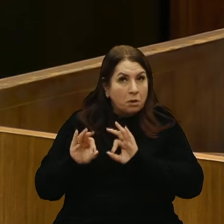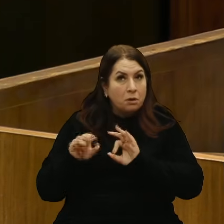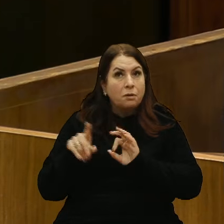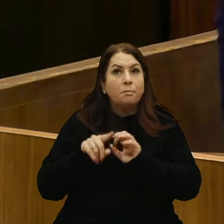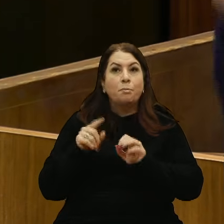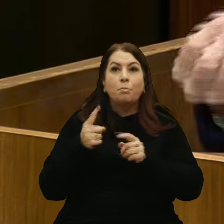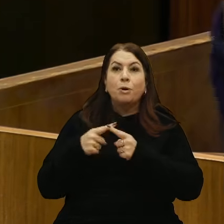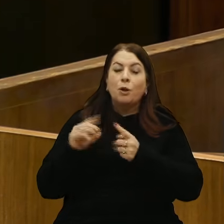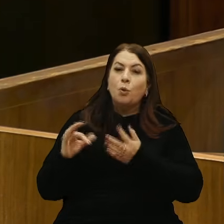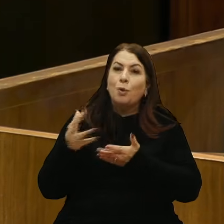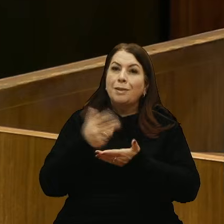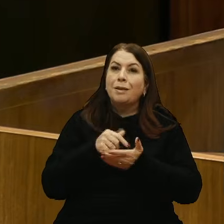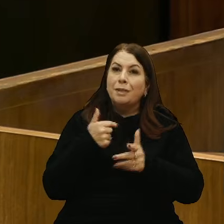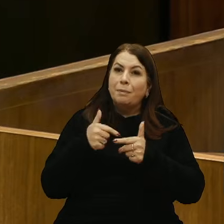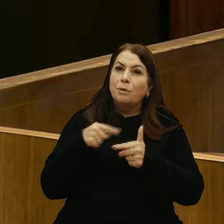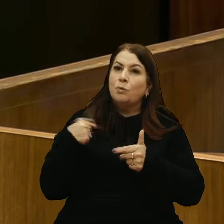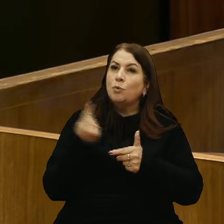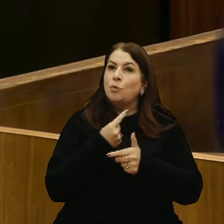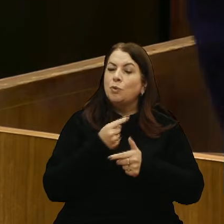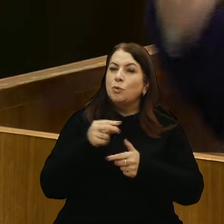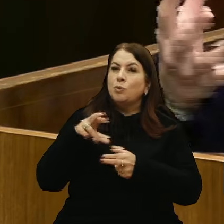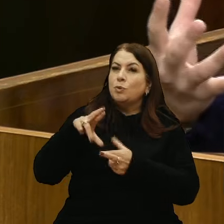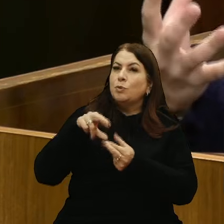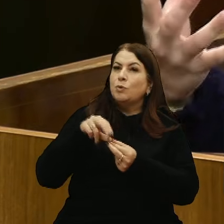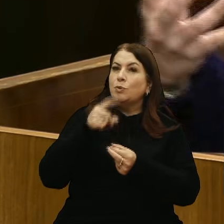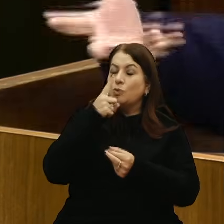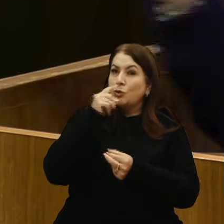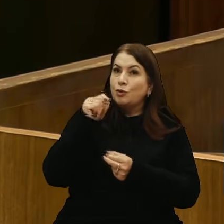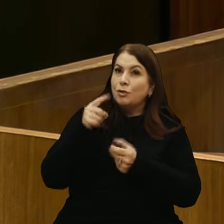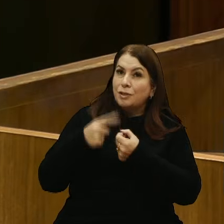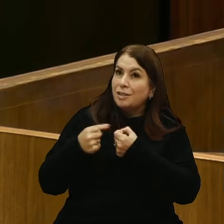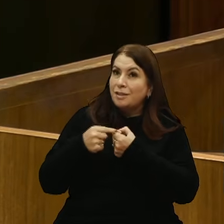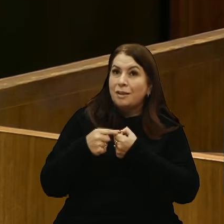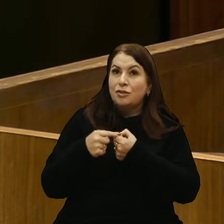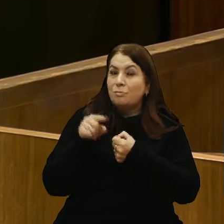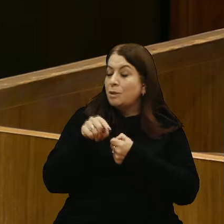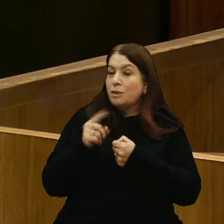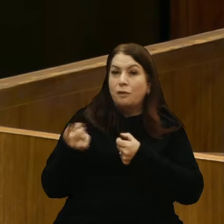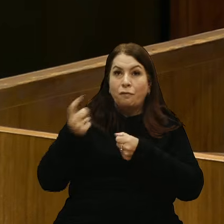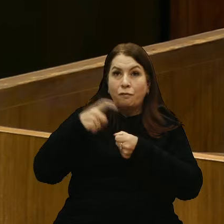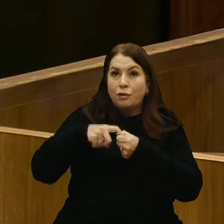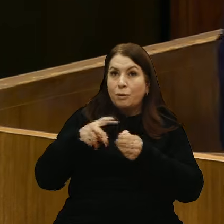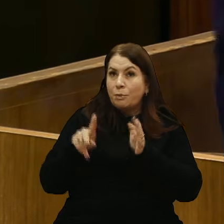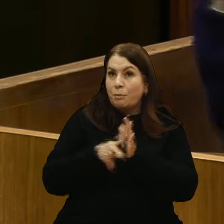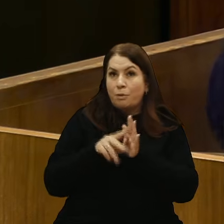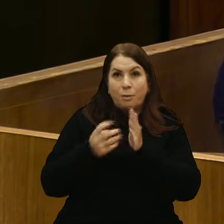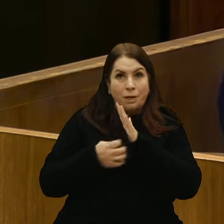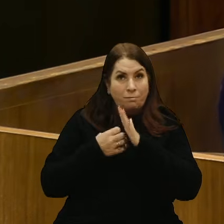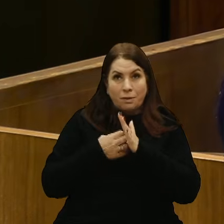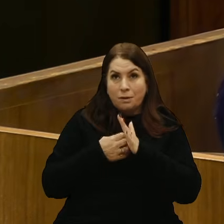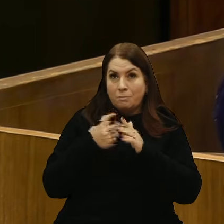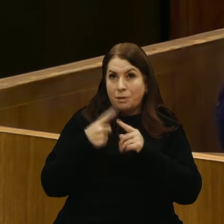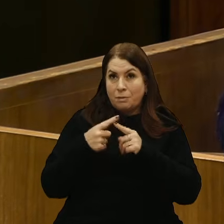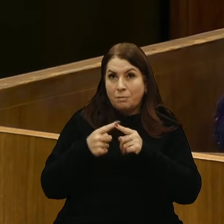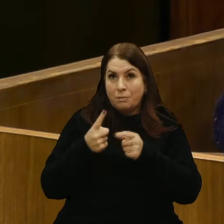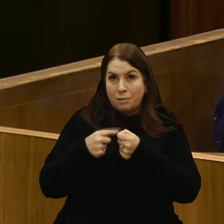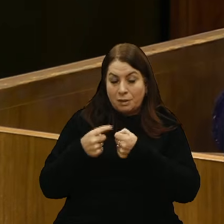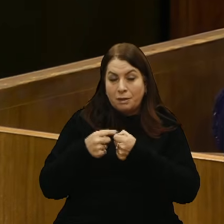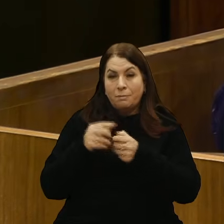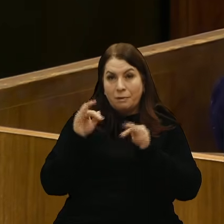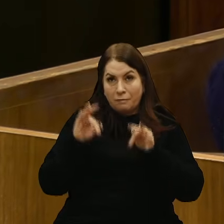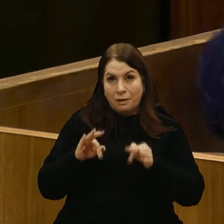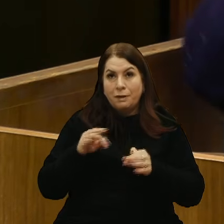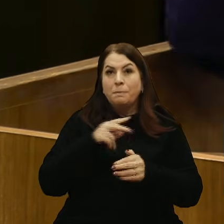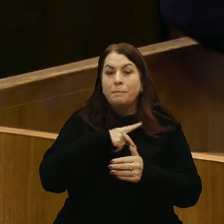que a Codeca trabalhe com os nossos resíduos, com o lixo da cidade, para que isso volte para a própria empresa, para que isso volte para o município. Para finalizar,